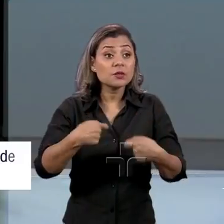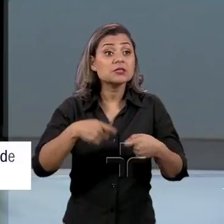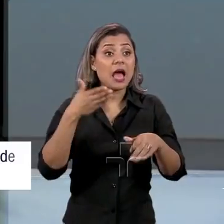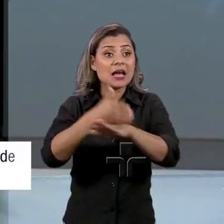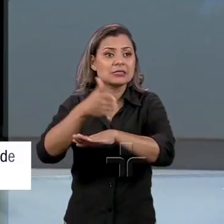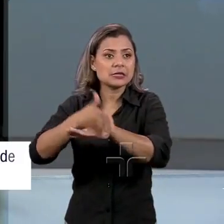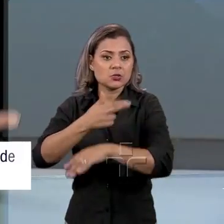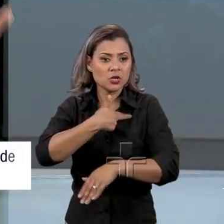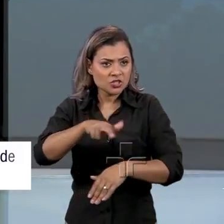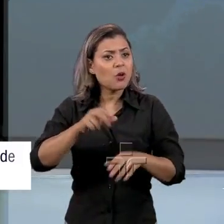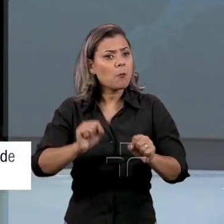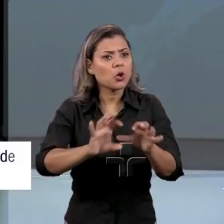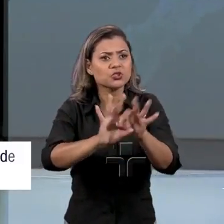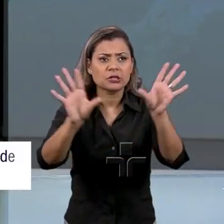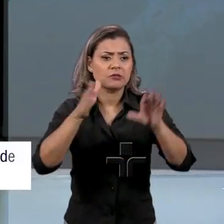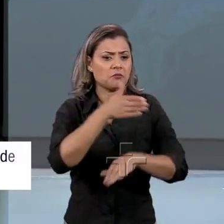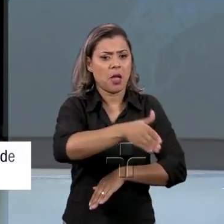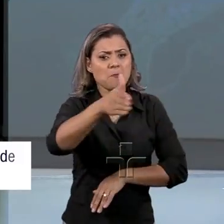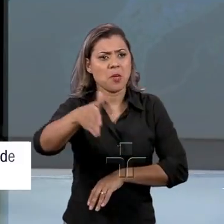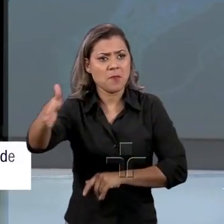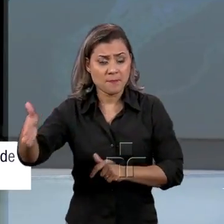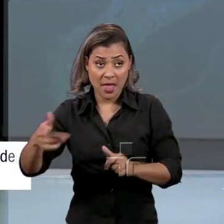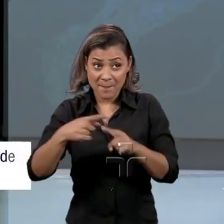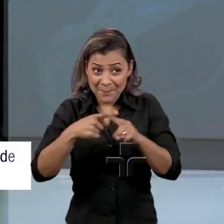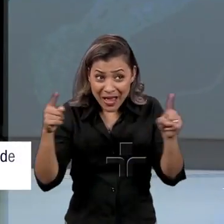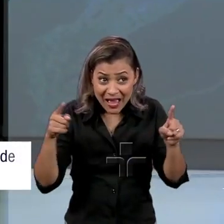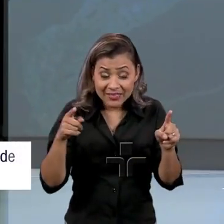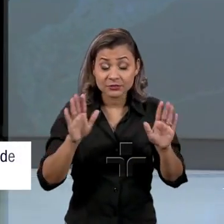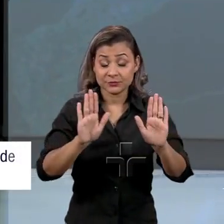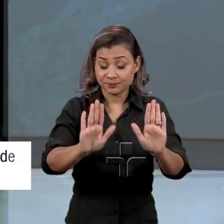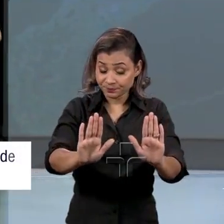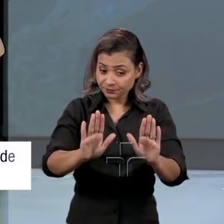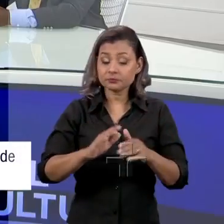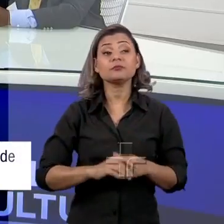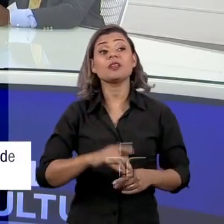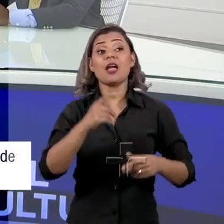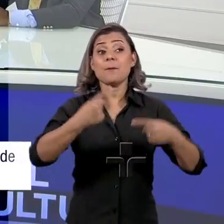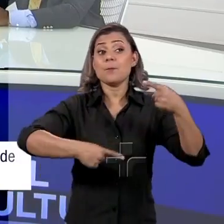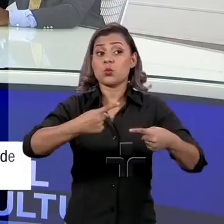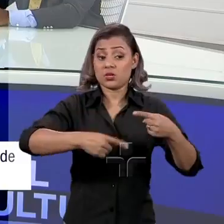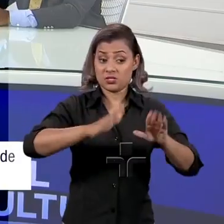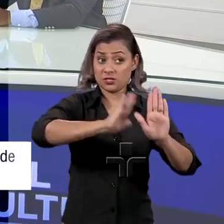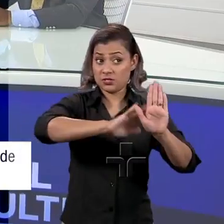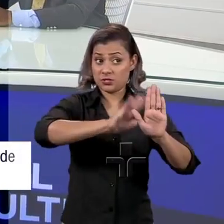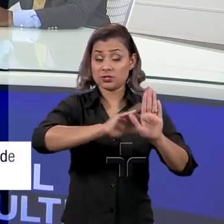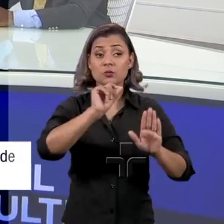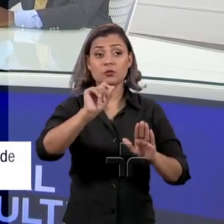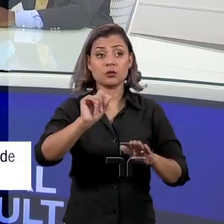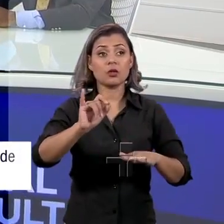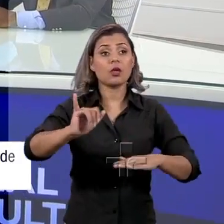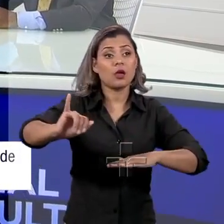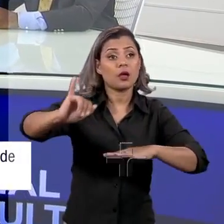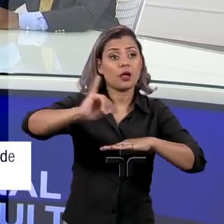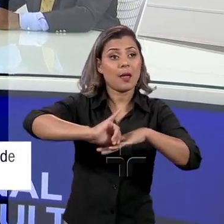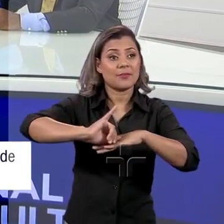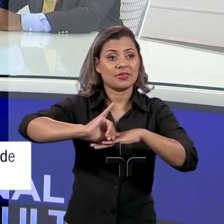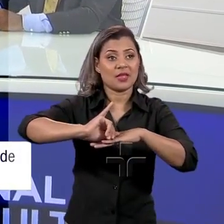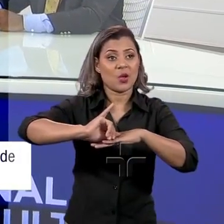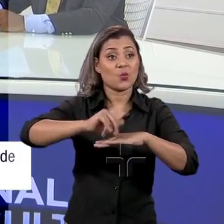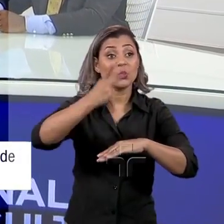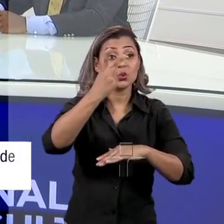aos religiosos. Agora, quanto à questão política, ela é a capital disputada de